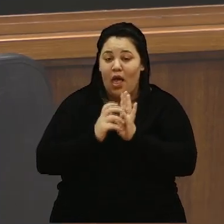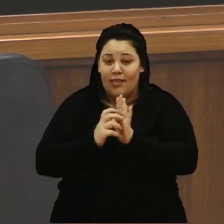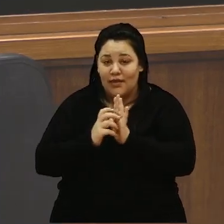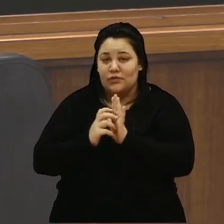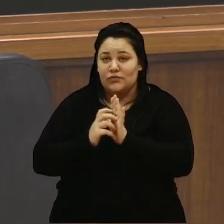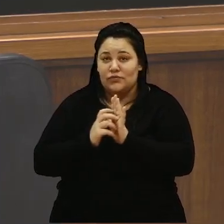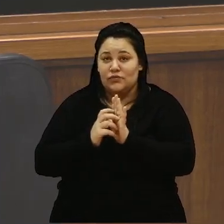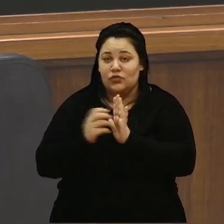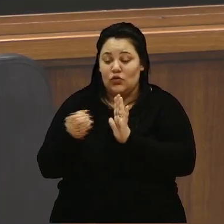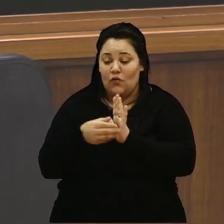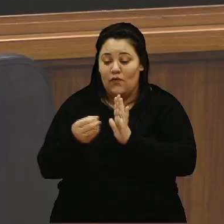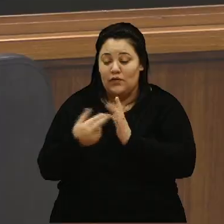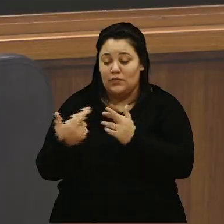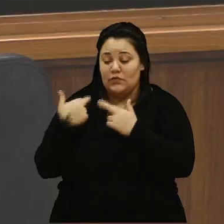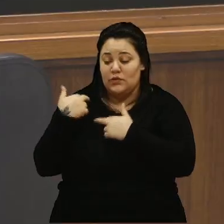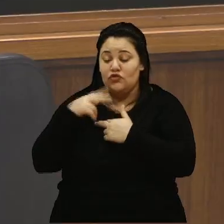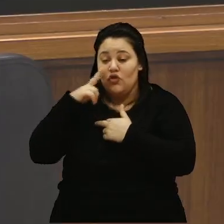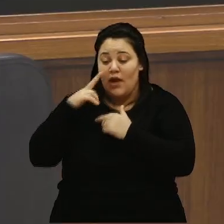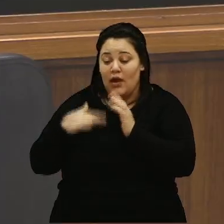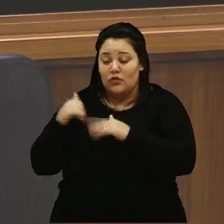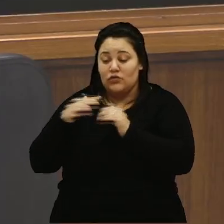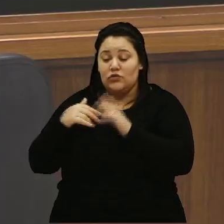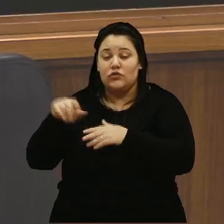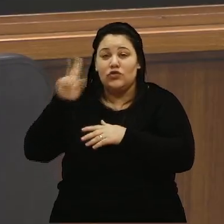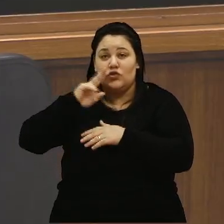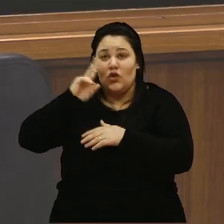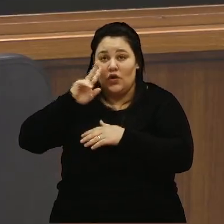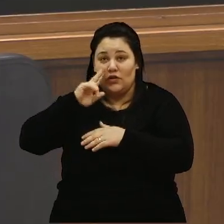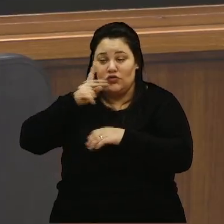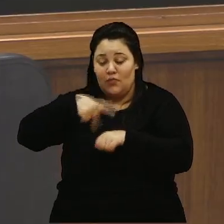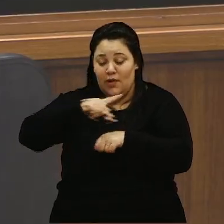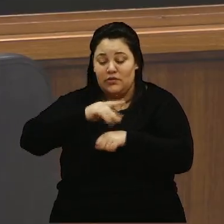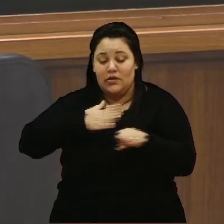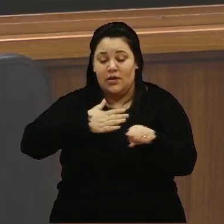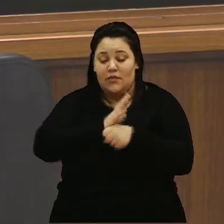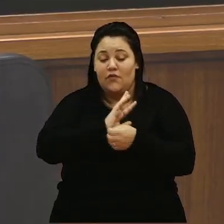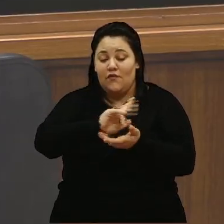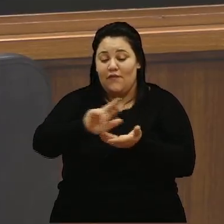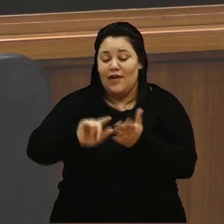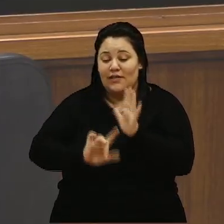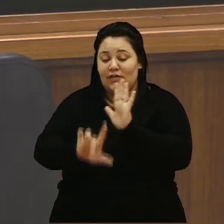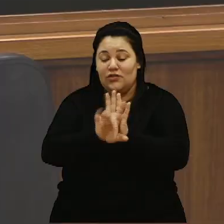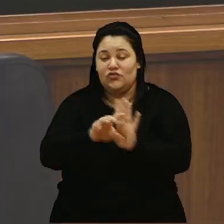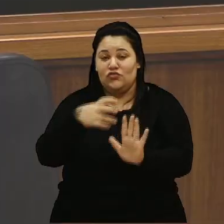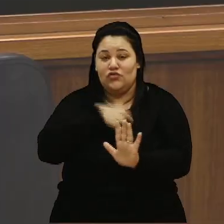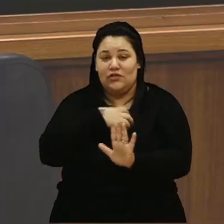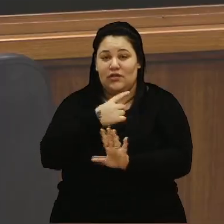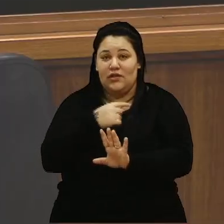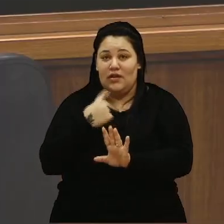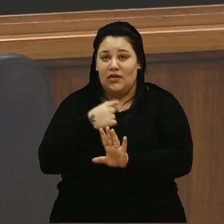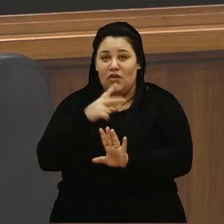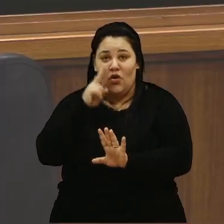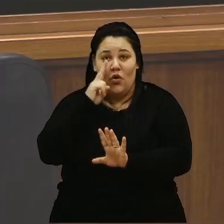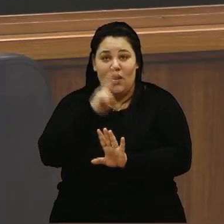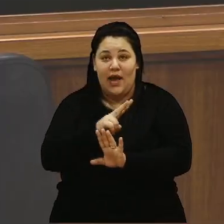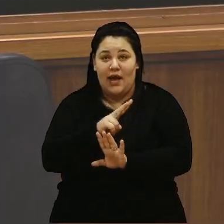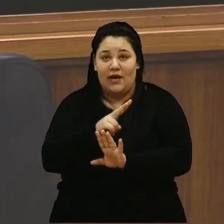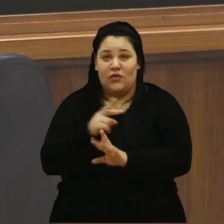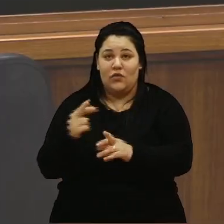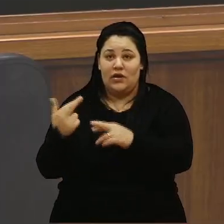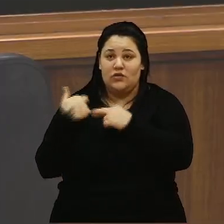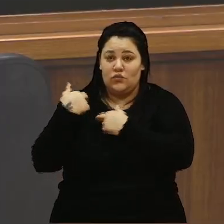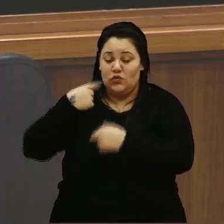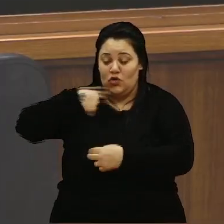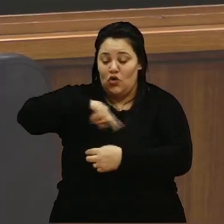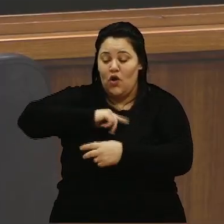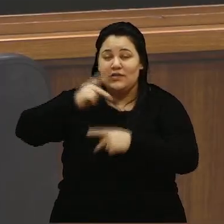construção histórica de um país que aprova de forma tardia diversas leis. Olhar com responsabilidade o que o nosso